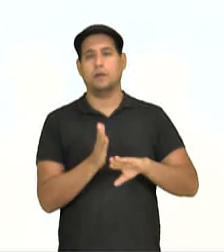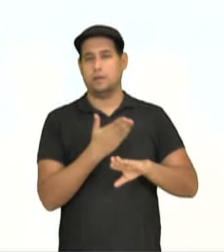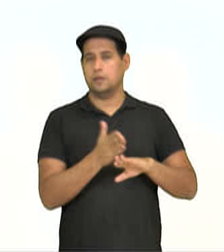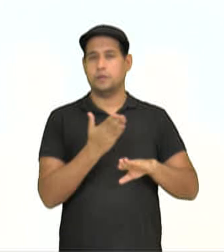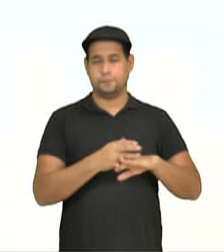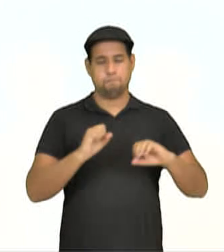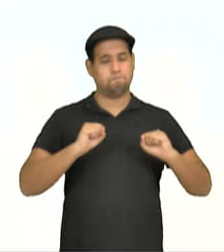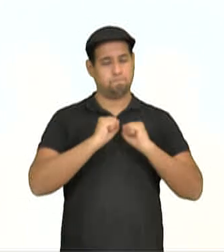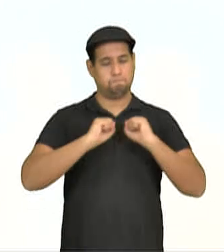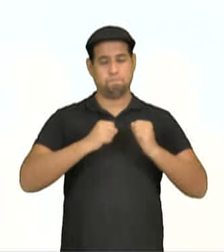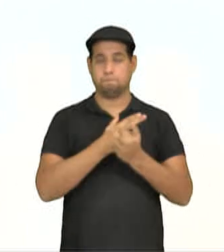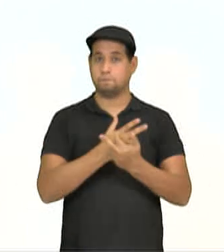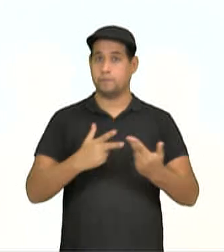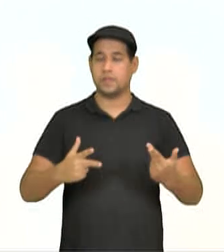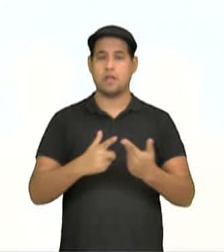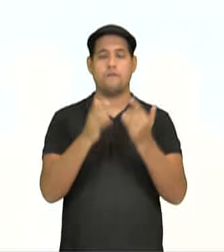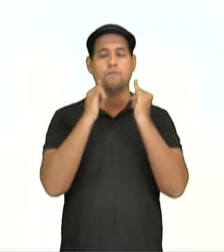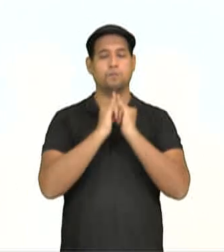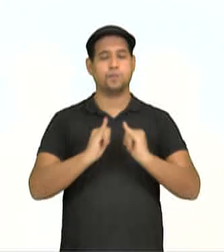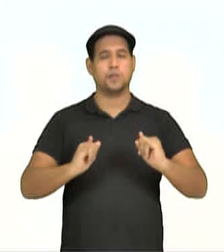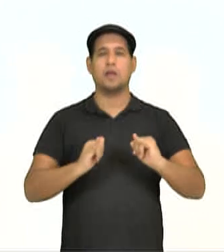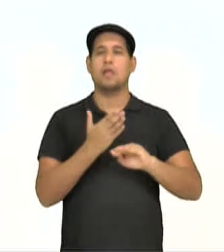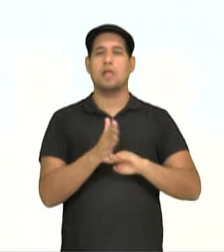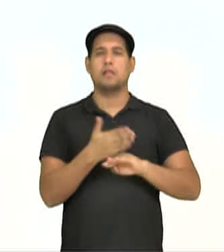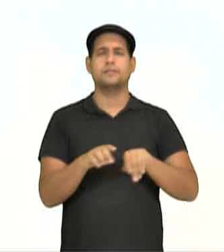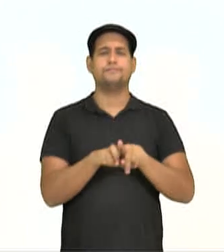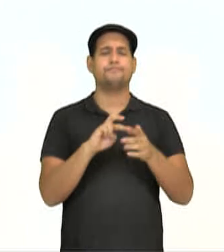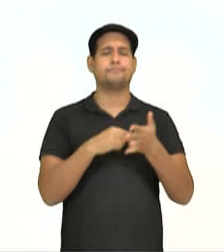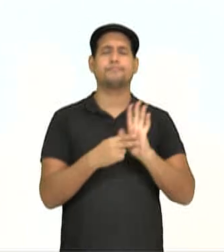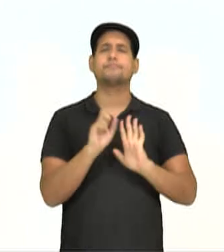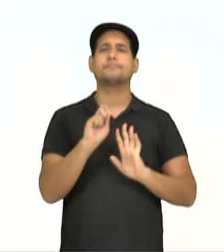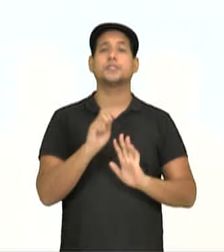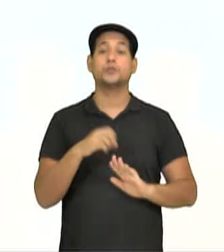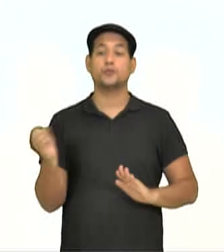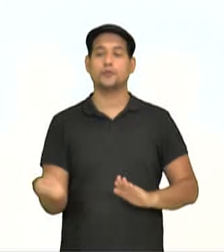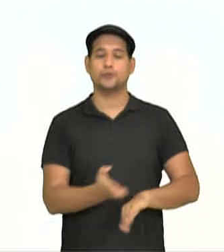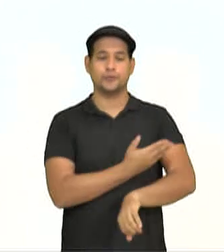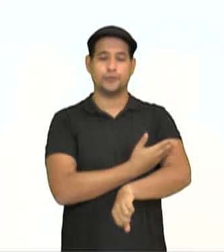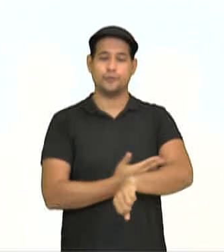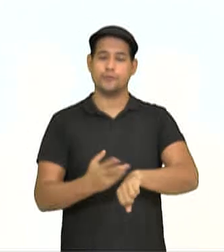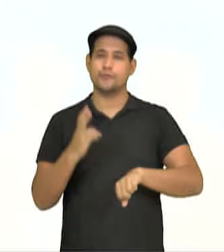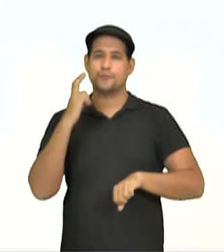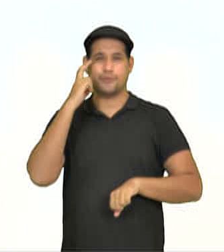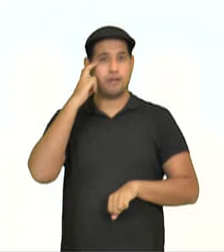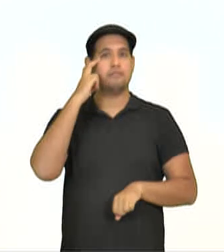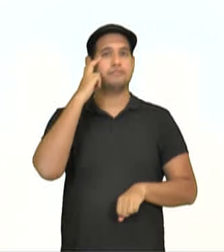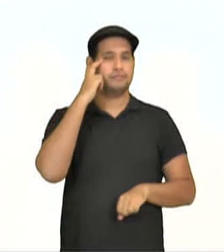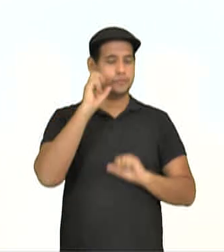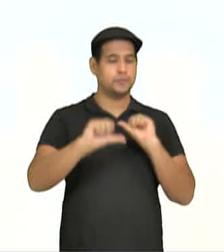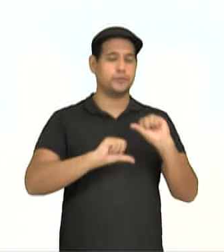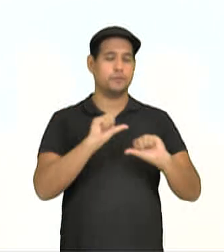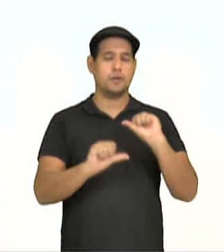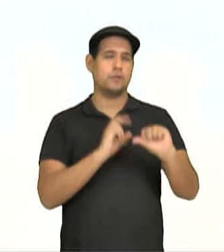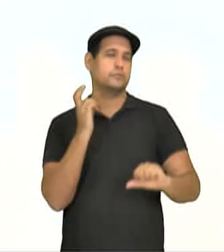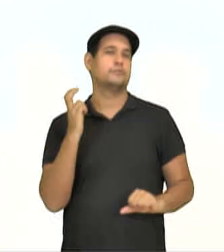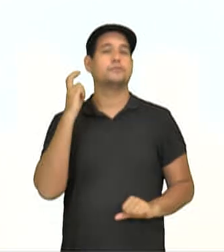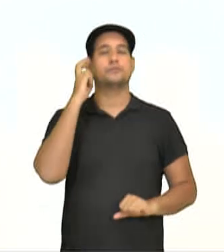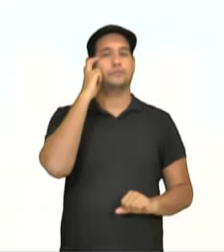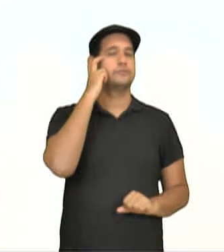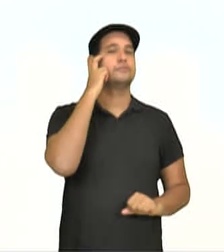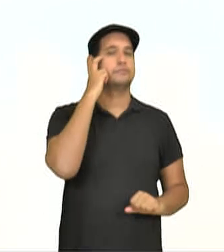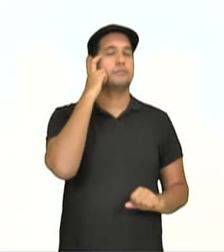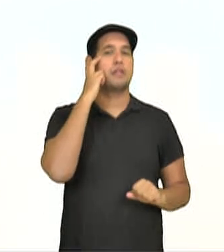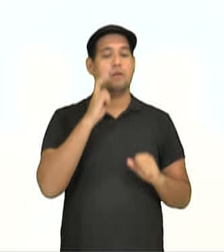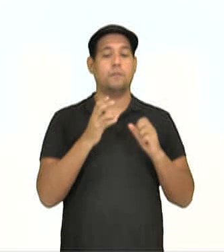esporte. A difusão das práticas esportivas significou novos hábitos culturais. Então, mudaram a cultura, né, através